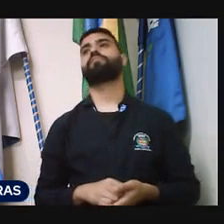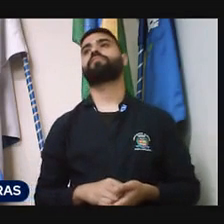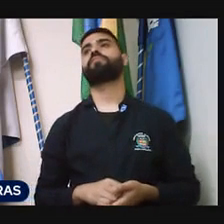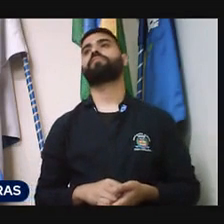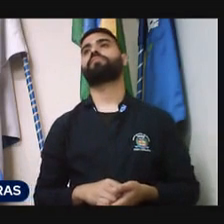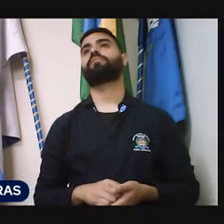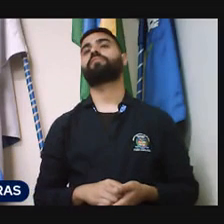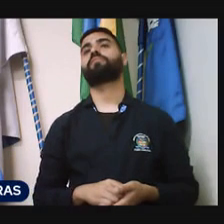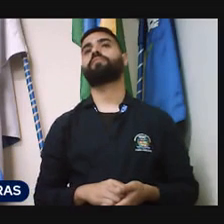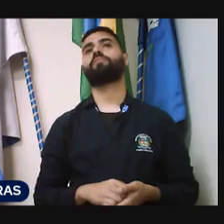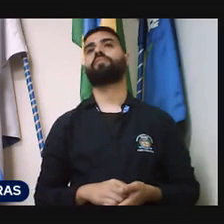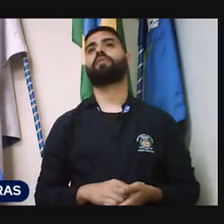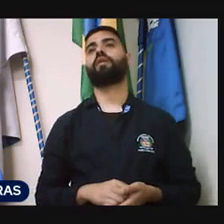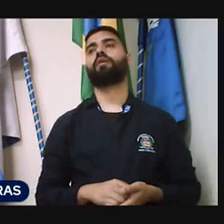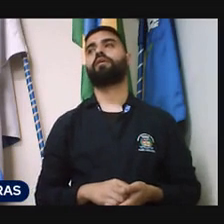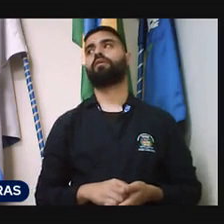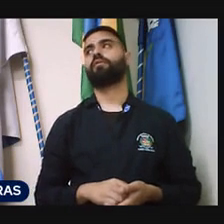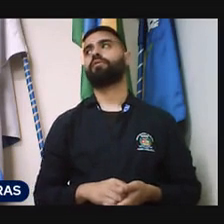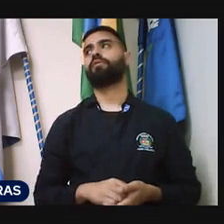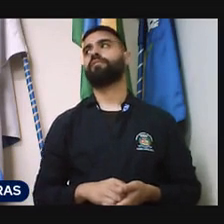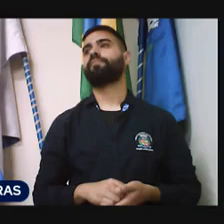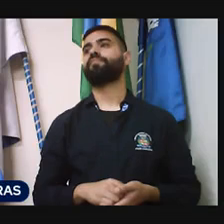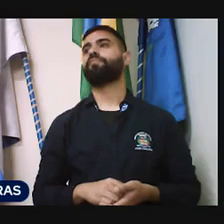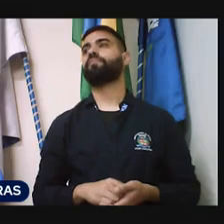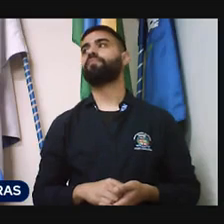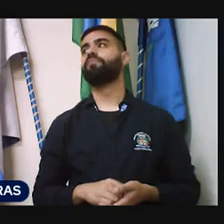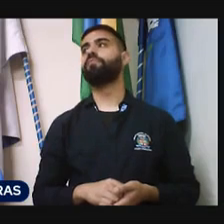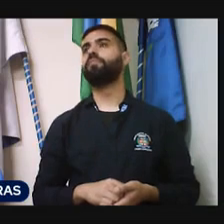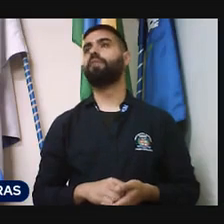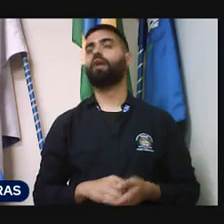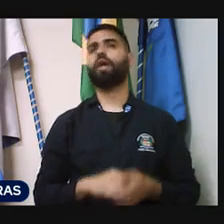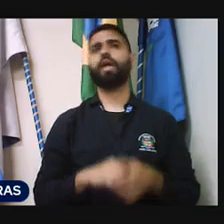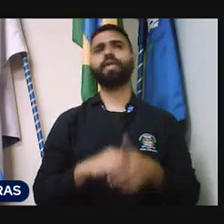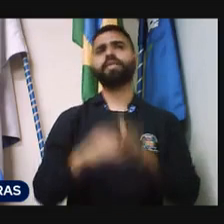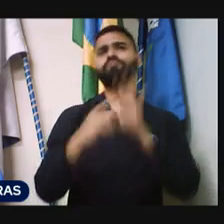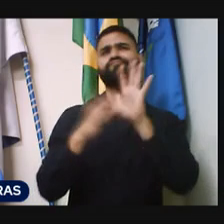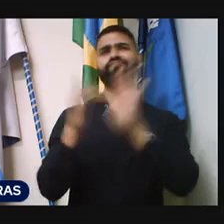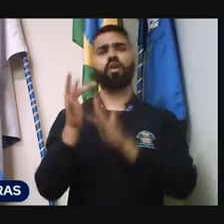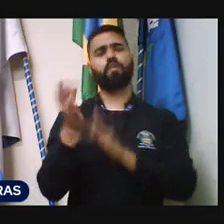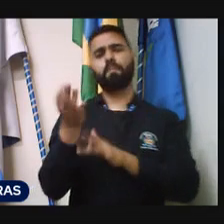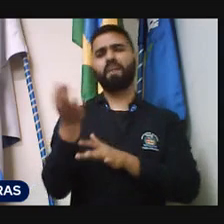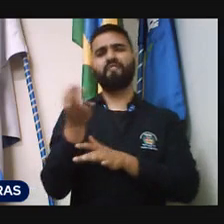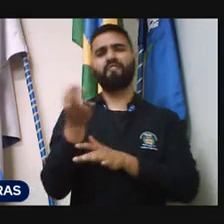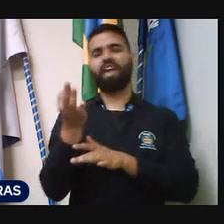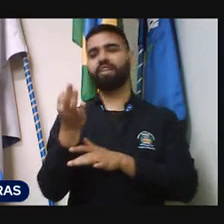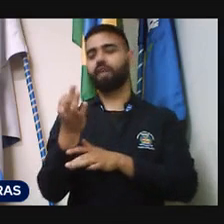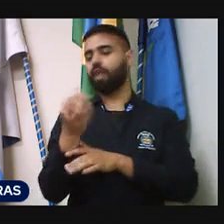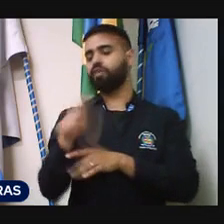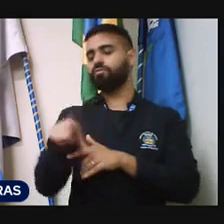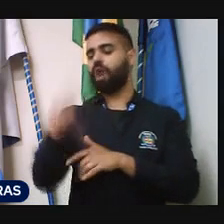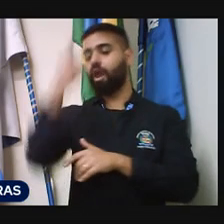quem trabalha tanto o que colocou naquele hospital e o